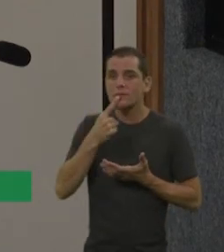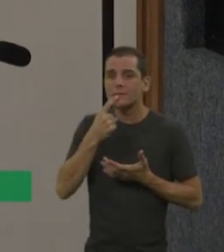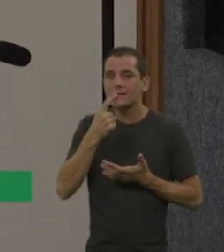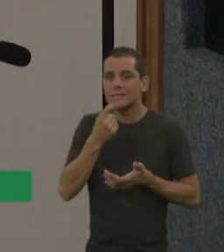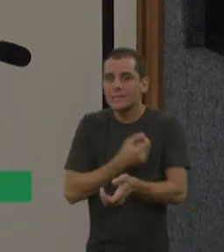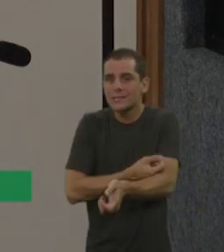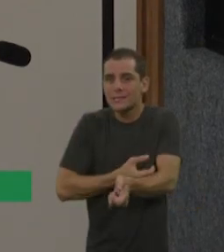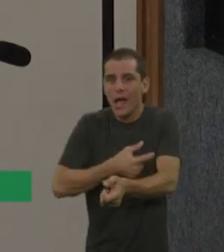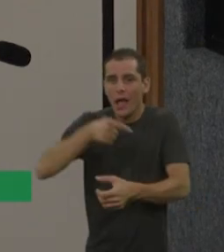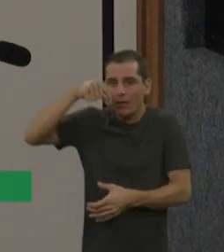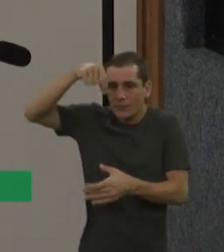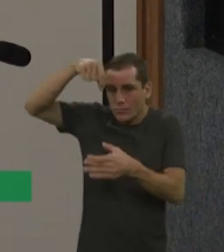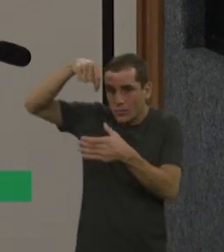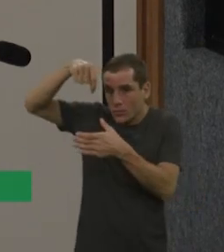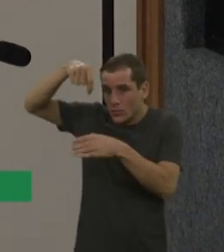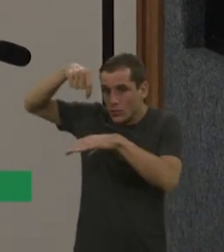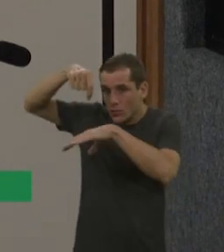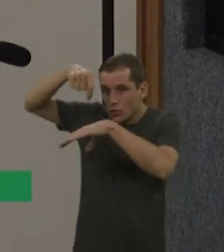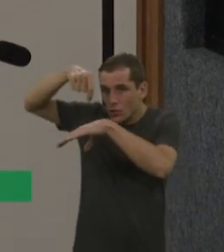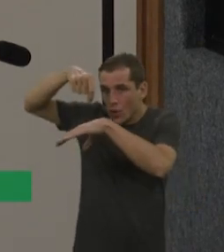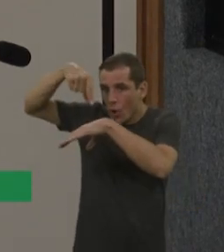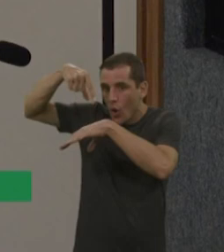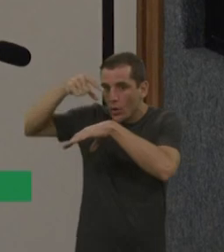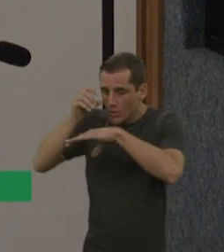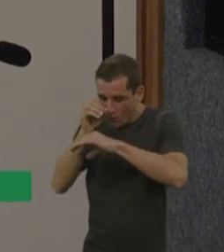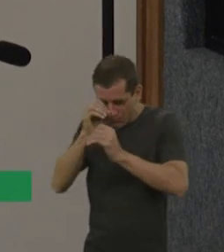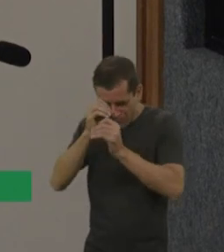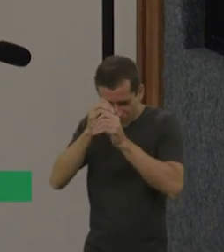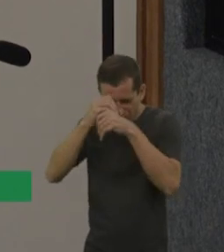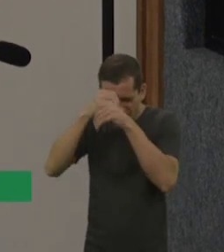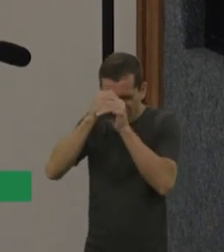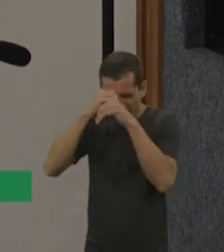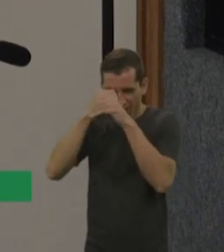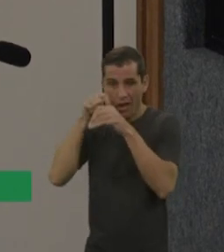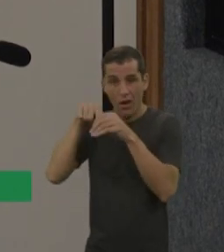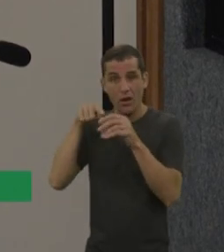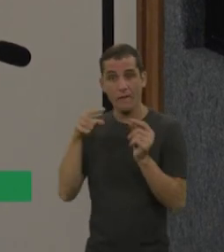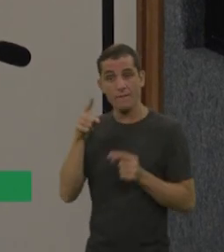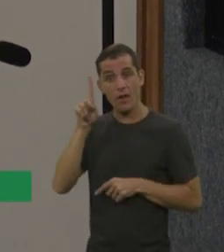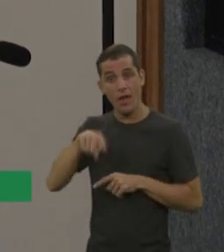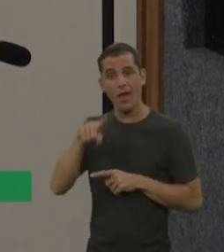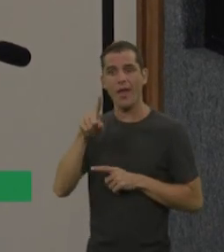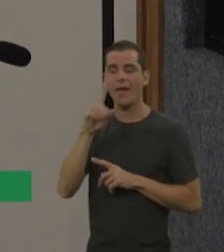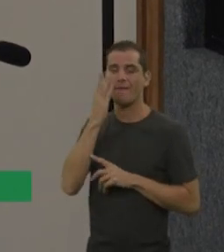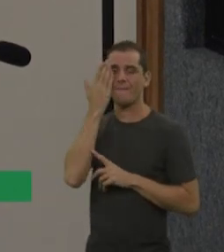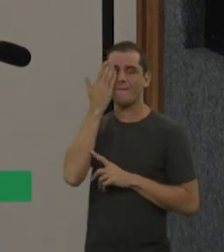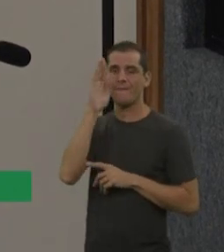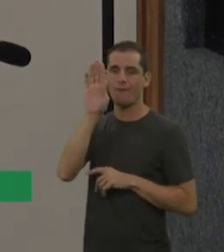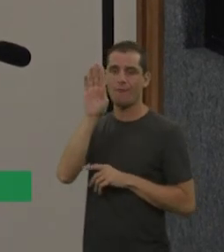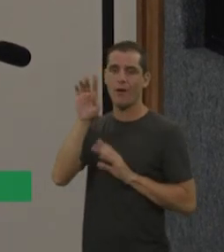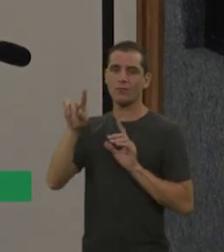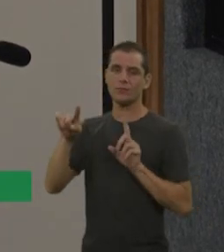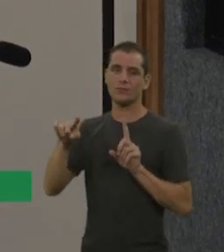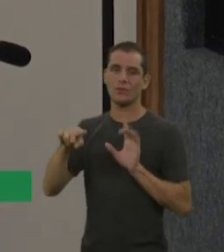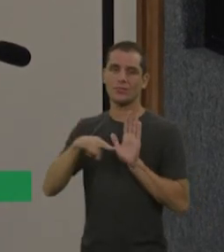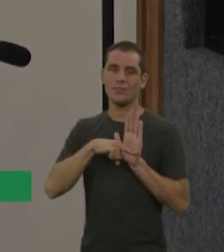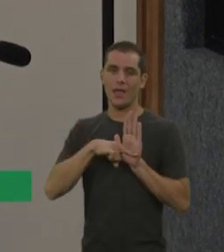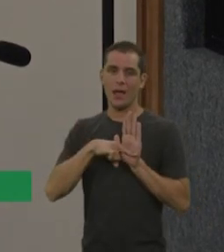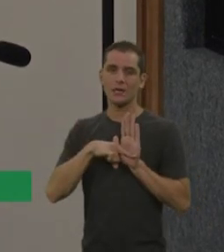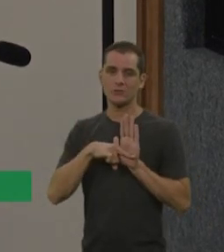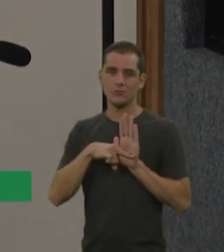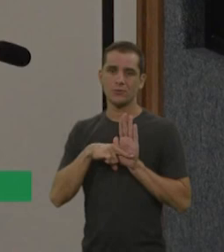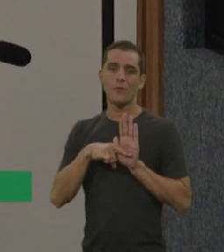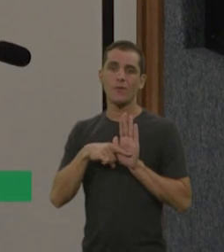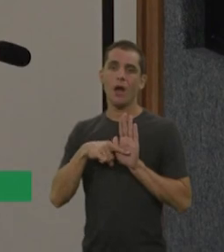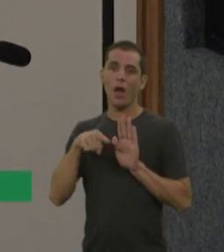cima da outra, por exemplo, pode dar uma dosagem de enzima normal e é um falso negativo, né? Então, é um exame que tem